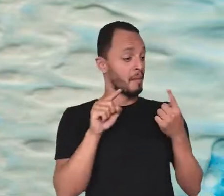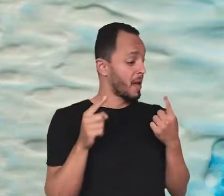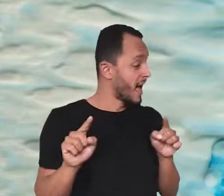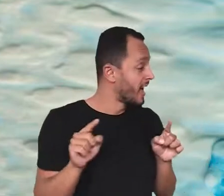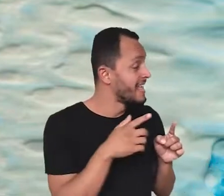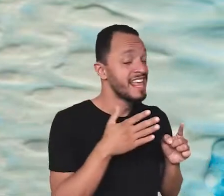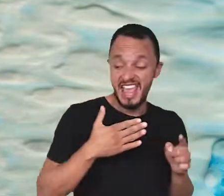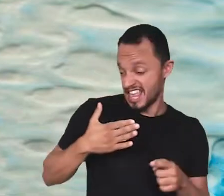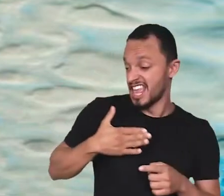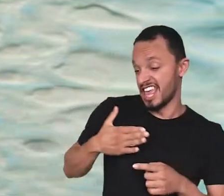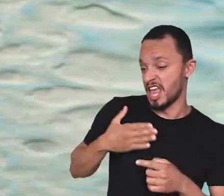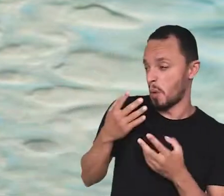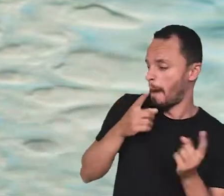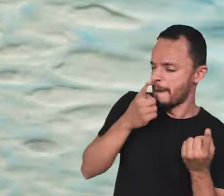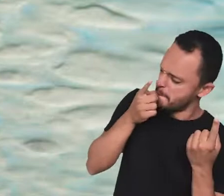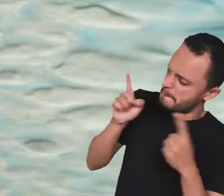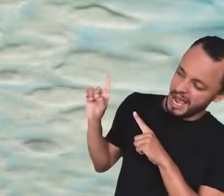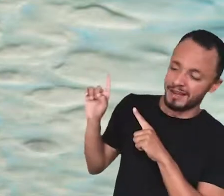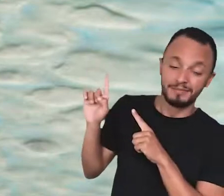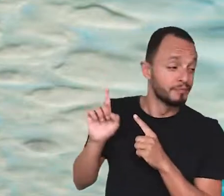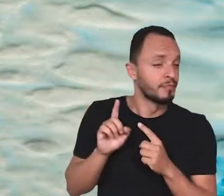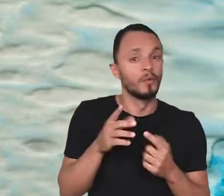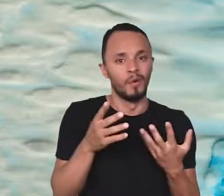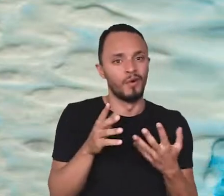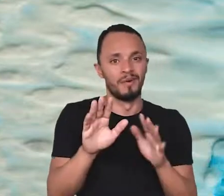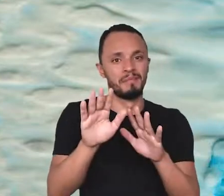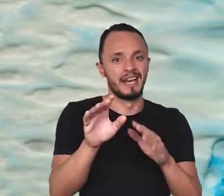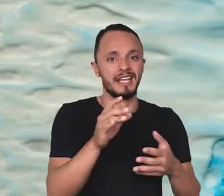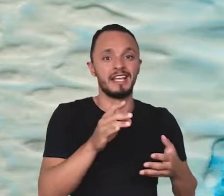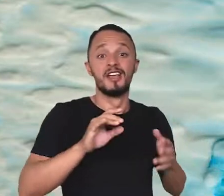Ah, mas peraí. Fofoca boa é fofoca com cerveja.